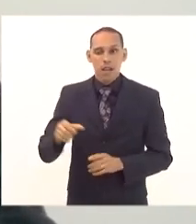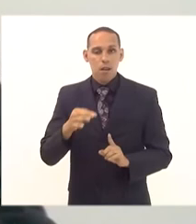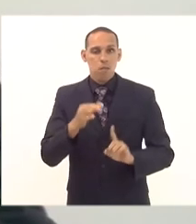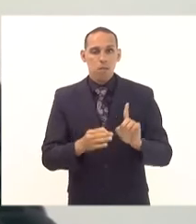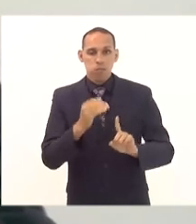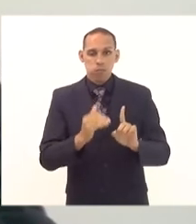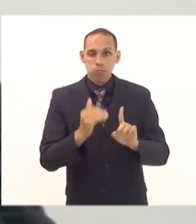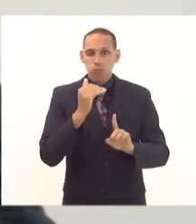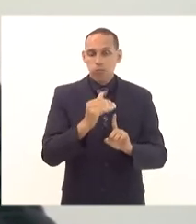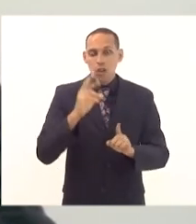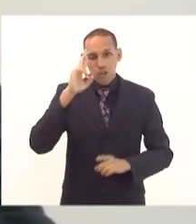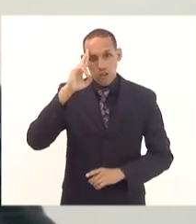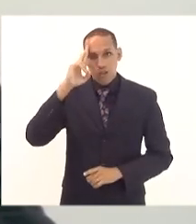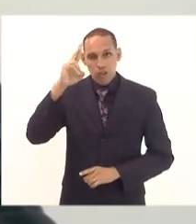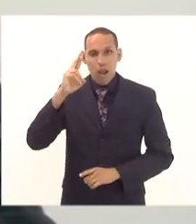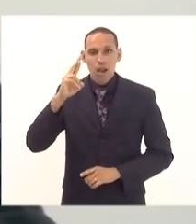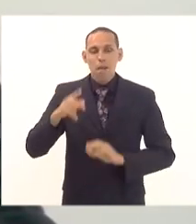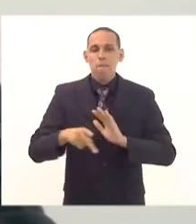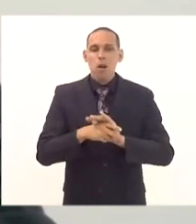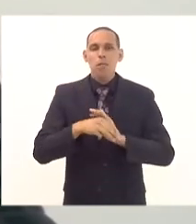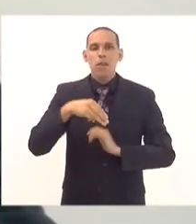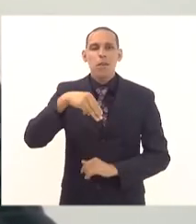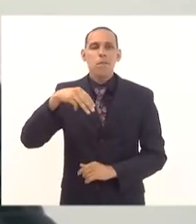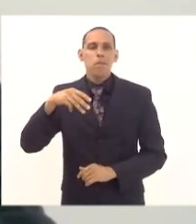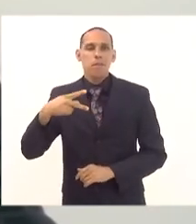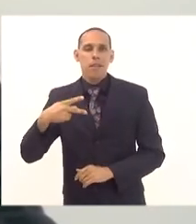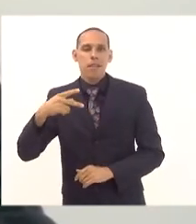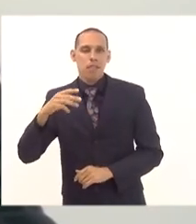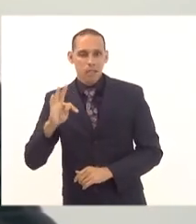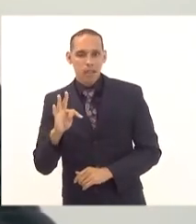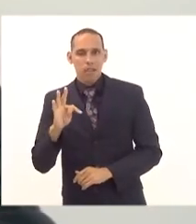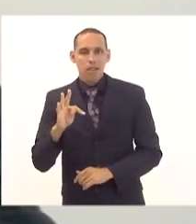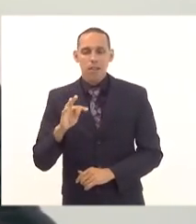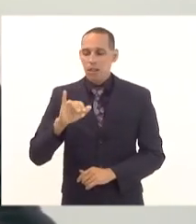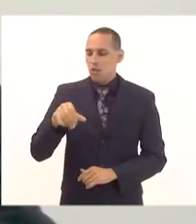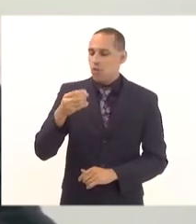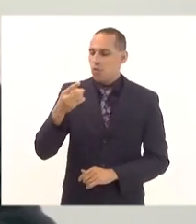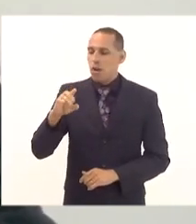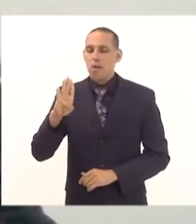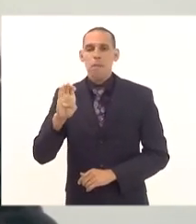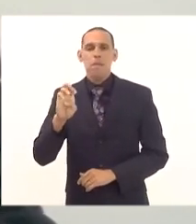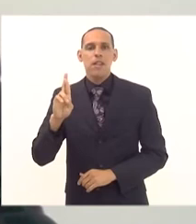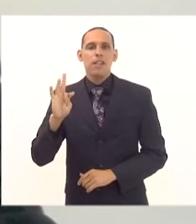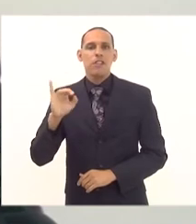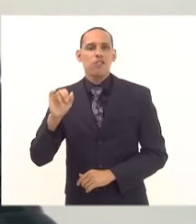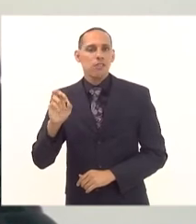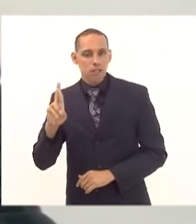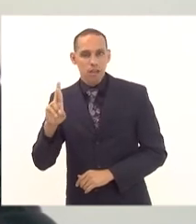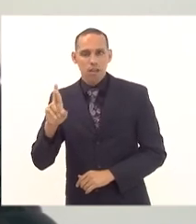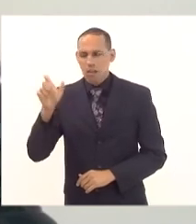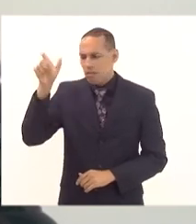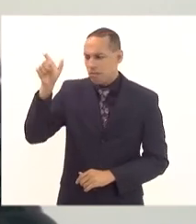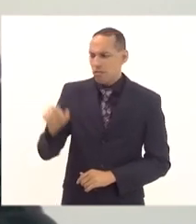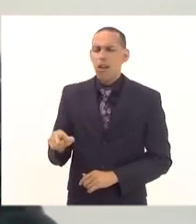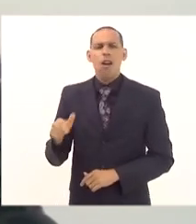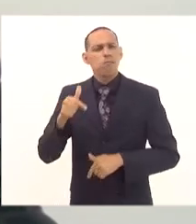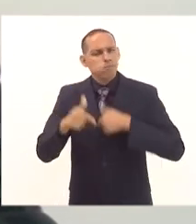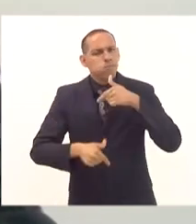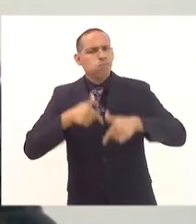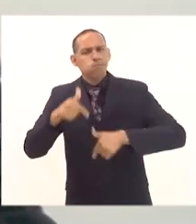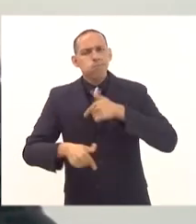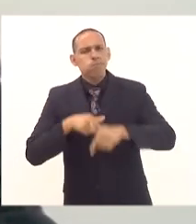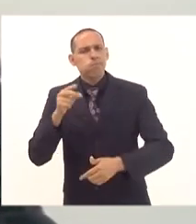do Ministério Público do Trabalho Dr João bertier Aliás ressalte-se sempre muito atuante e